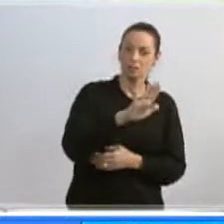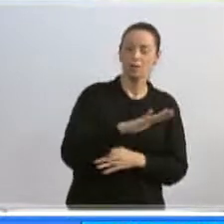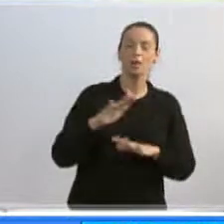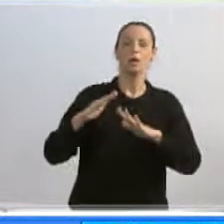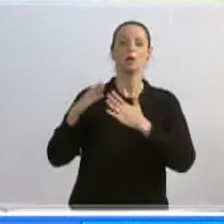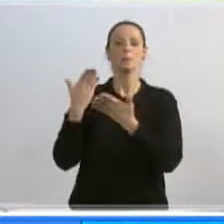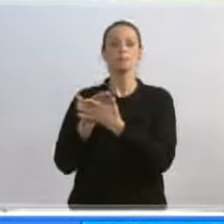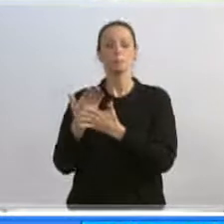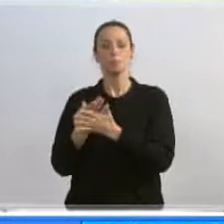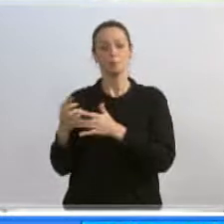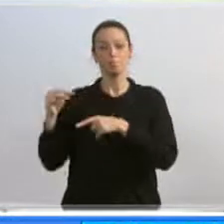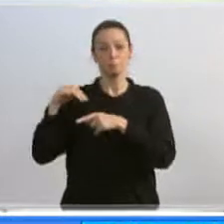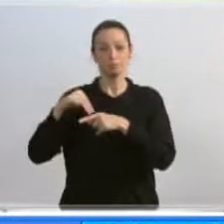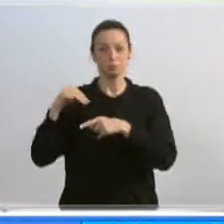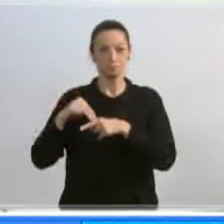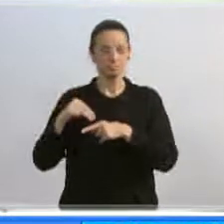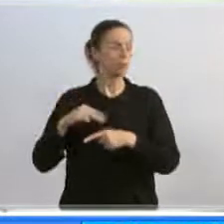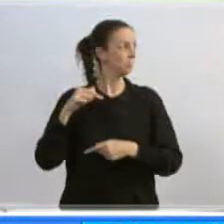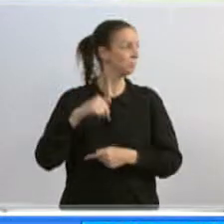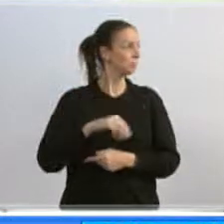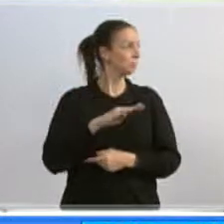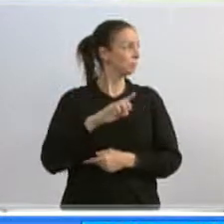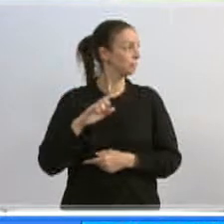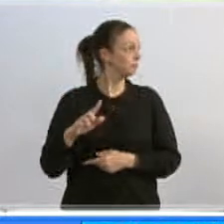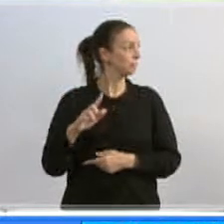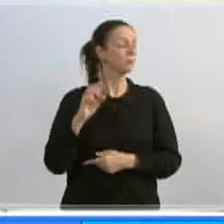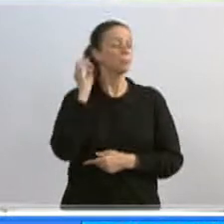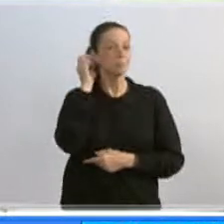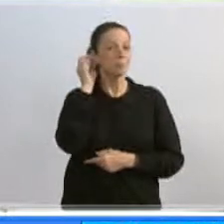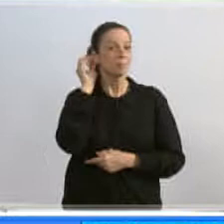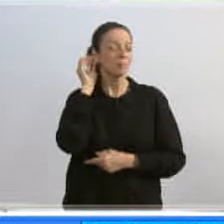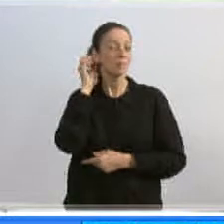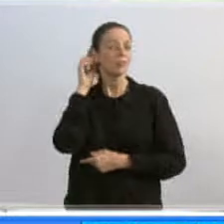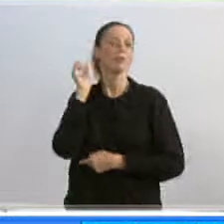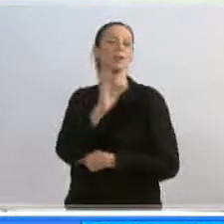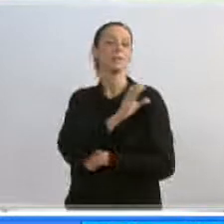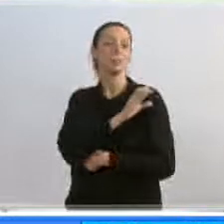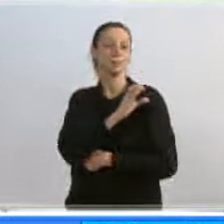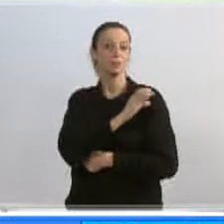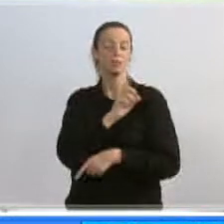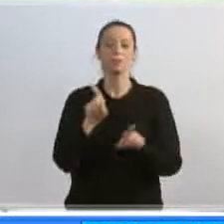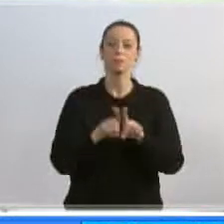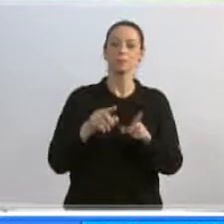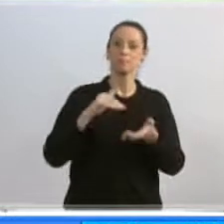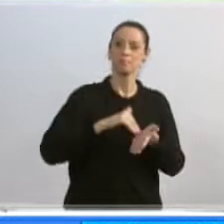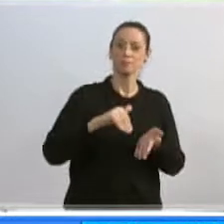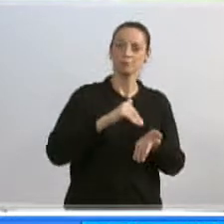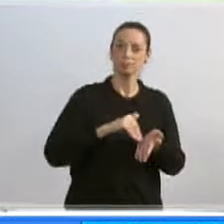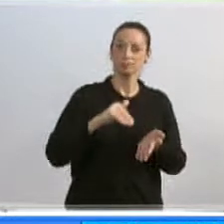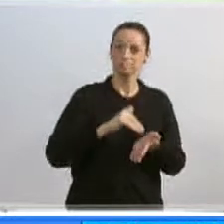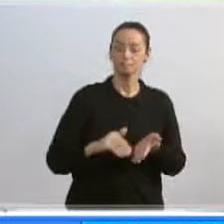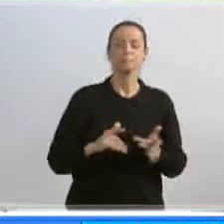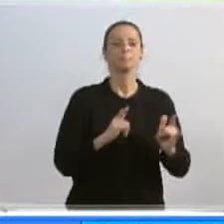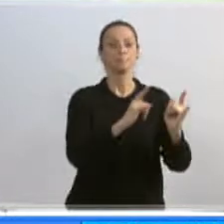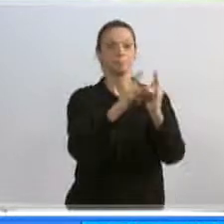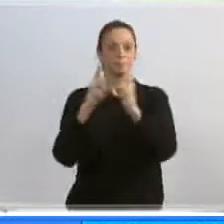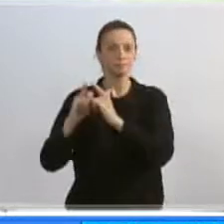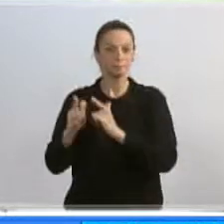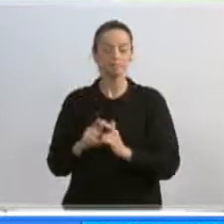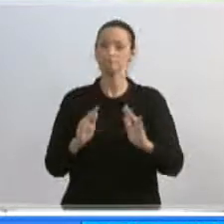municipais de blumenau os centros de educação infantil secretarias fundações autarquias